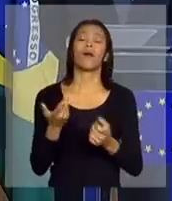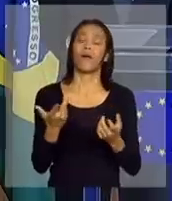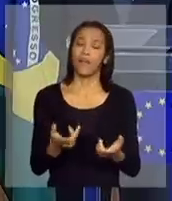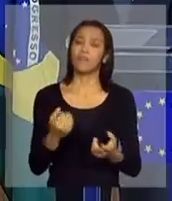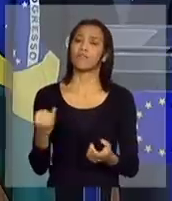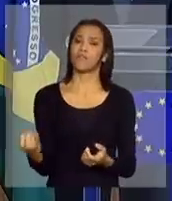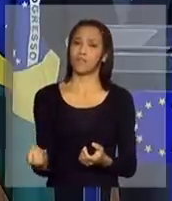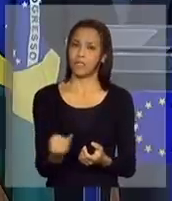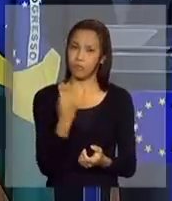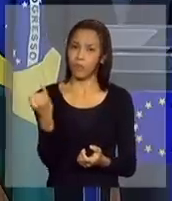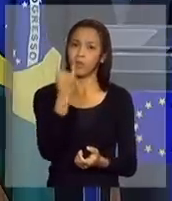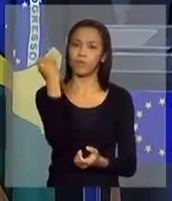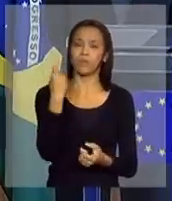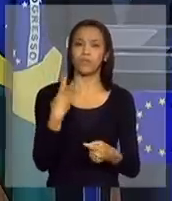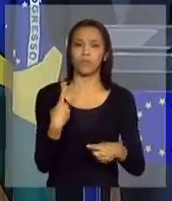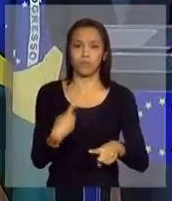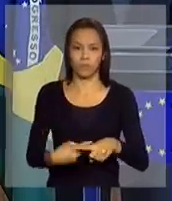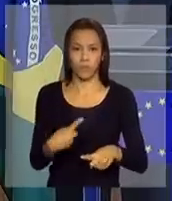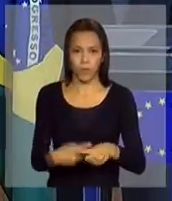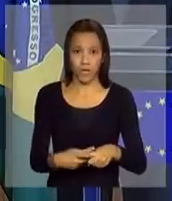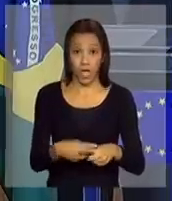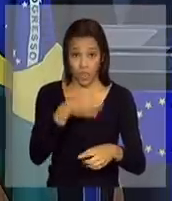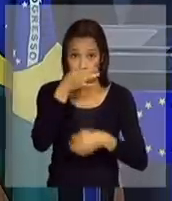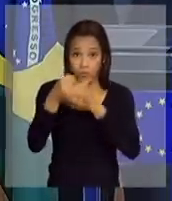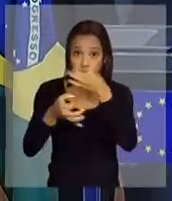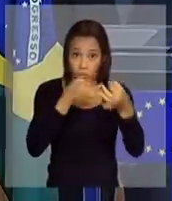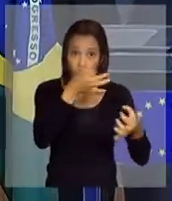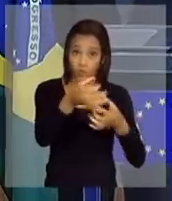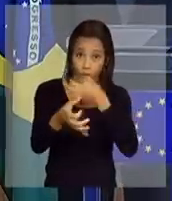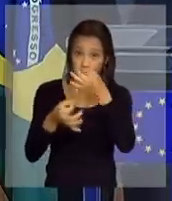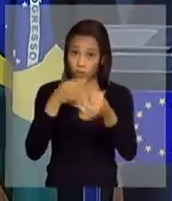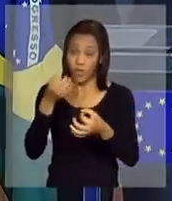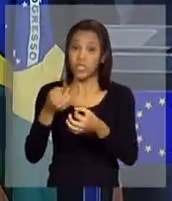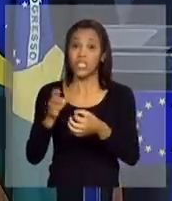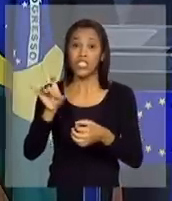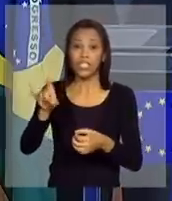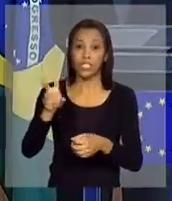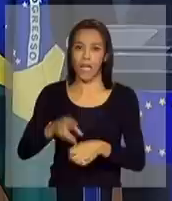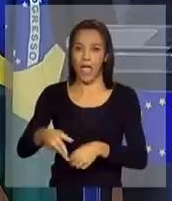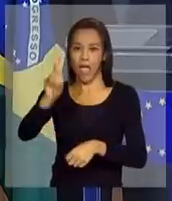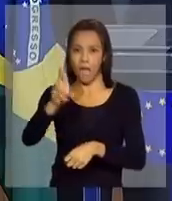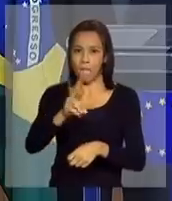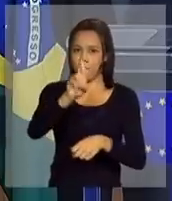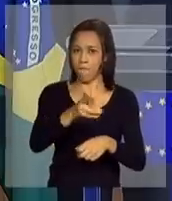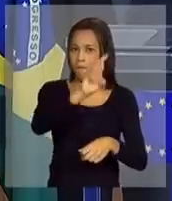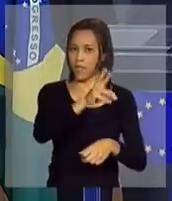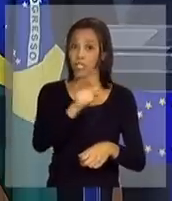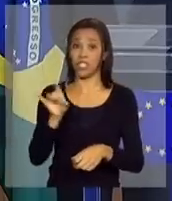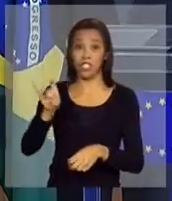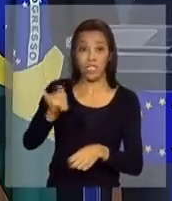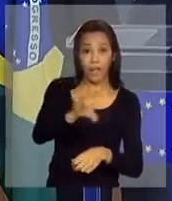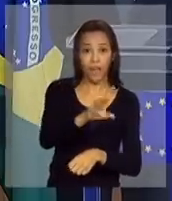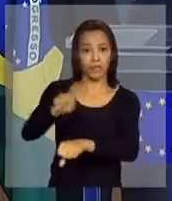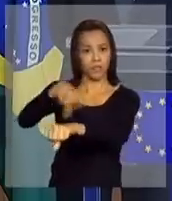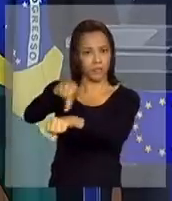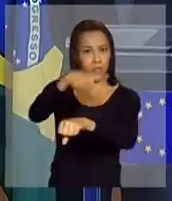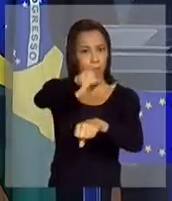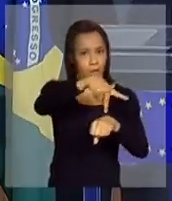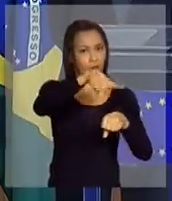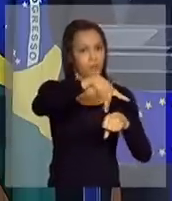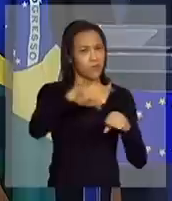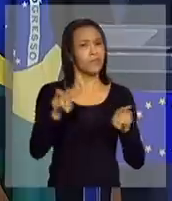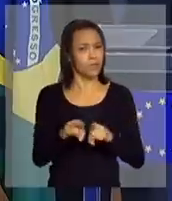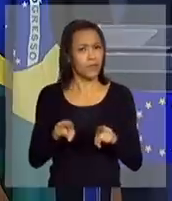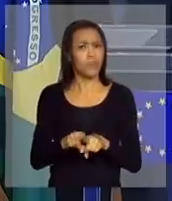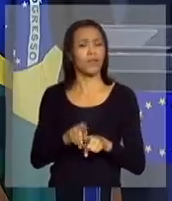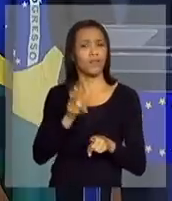à presença e às opiniões dos representantes, dos diferentes representantes dos países e da